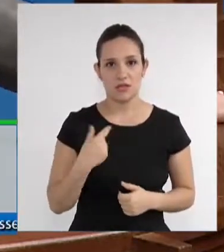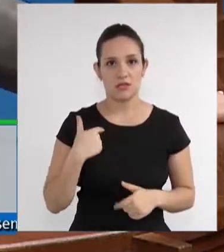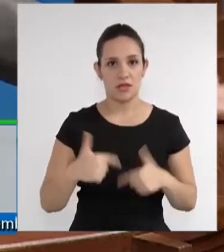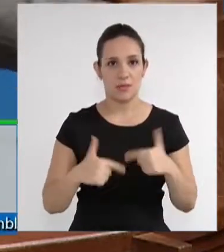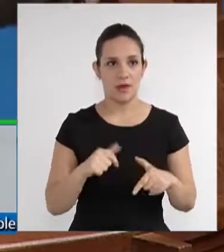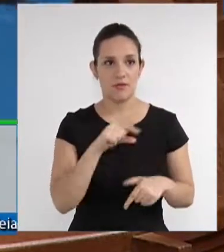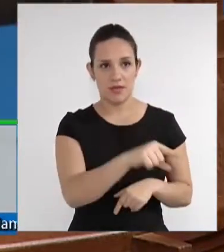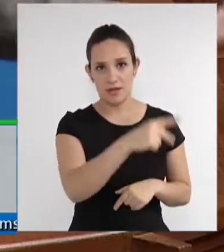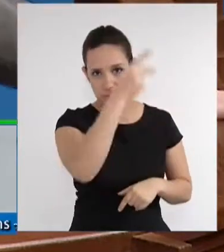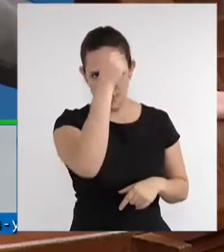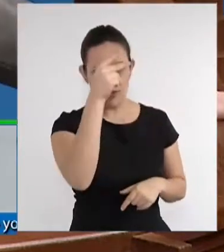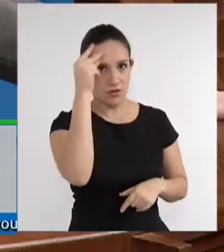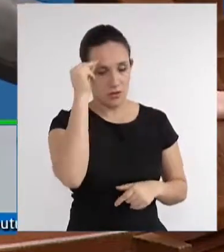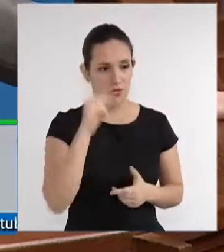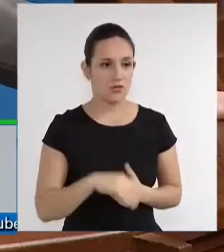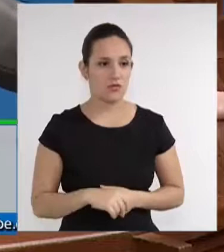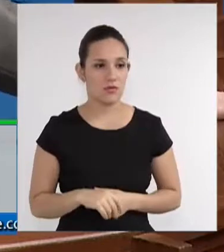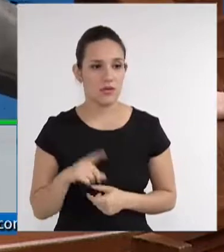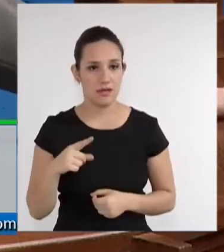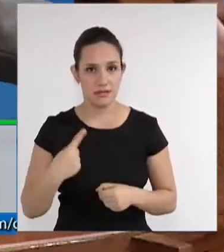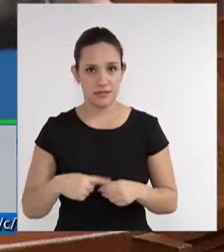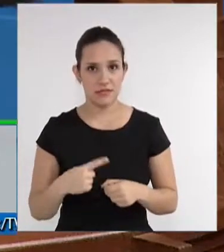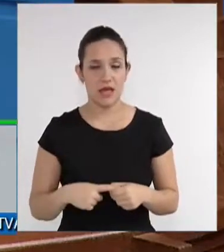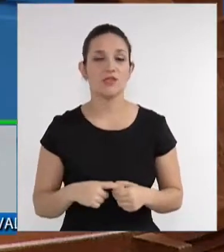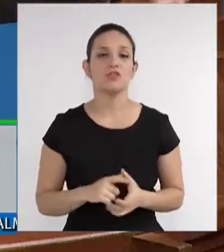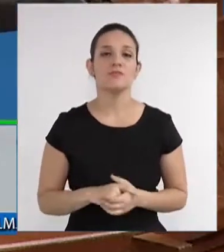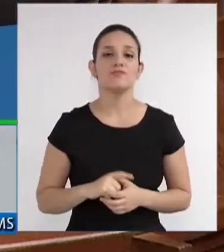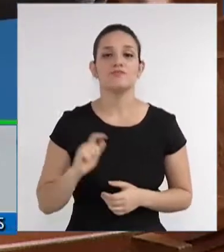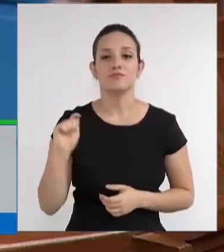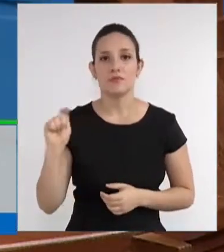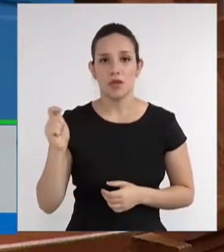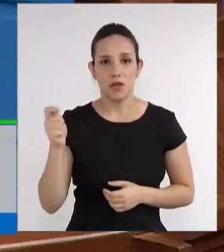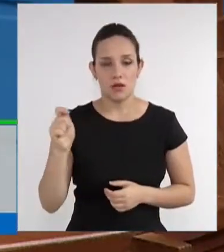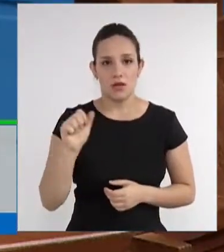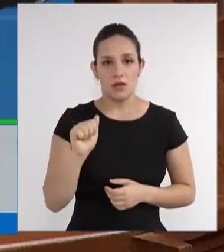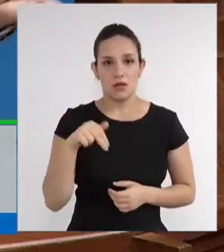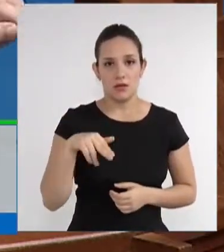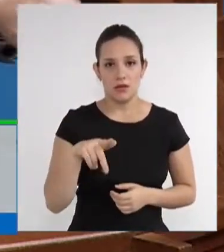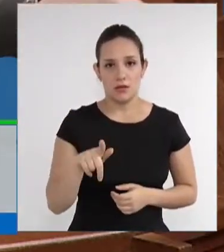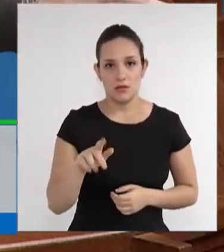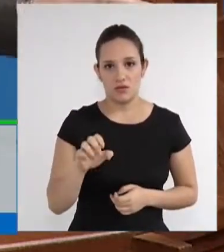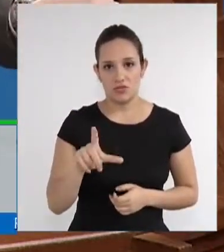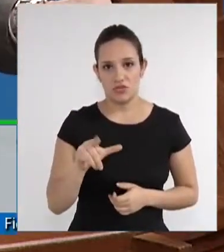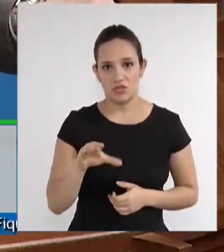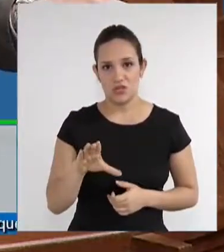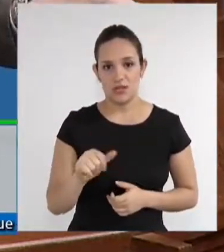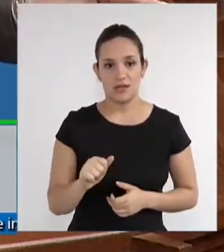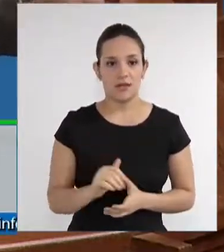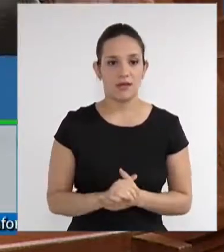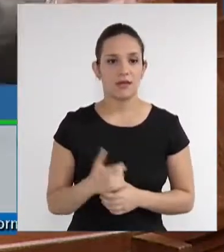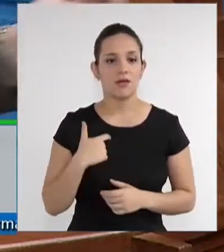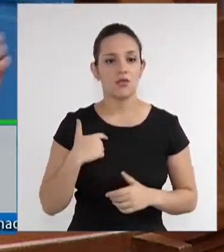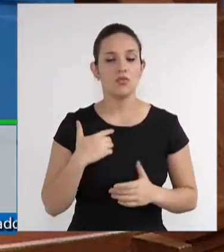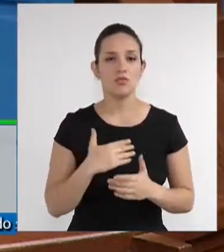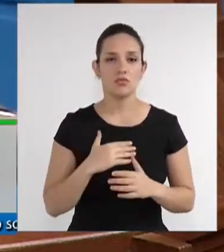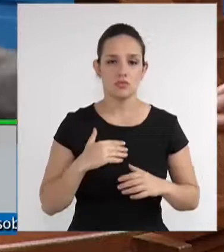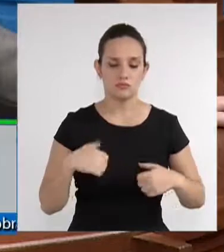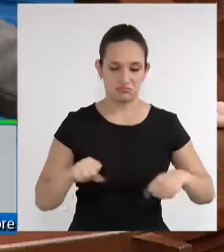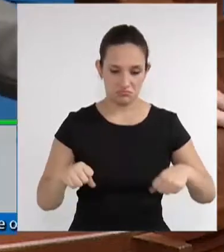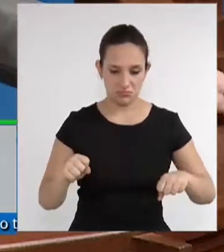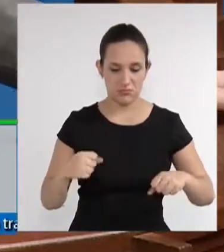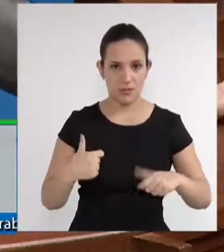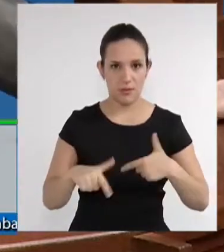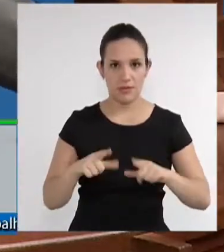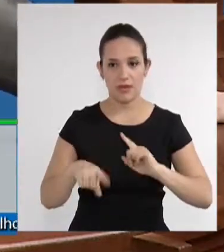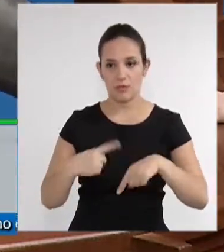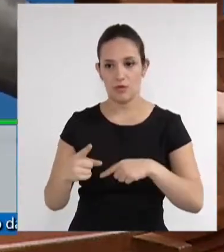prefeitura do interior do estado, que é a prefeitura de Angélica. Iniciei como office boy, depois eu fui para a tesouraria. Da tesouraria